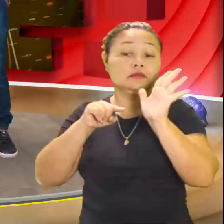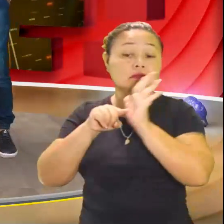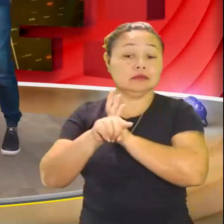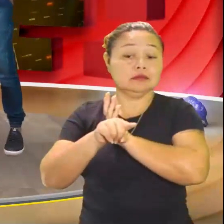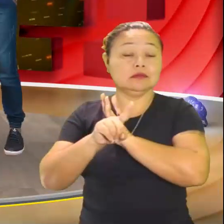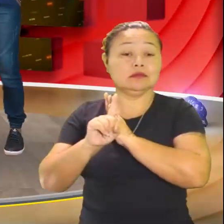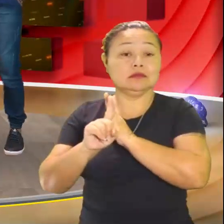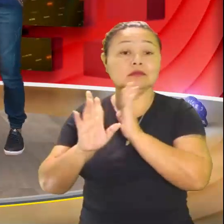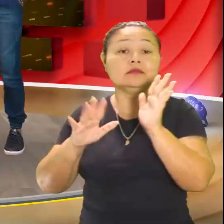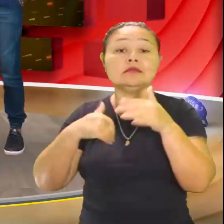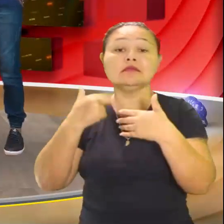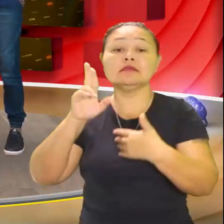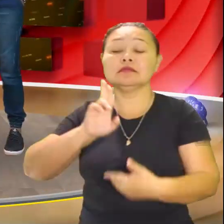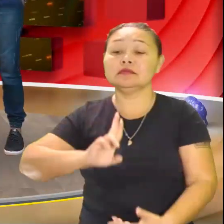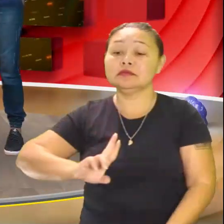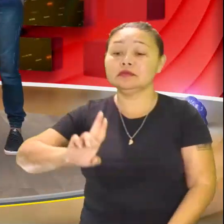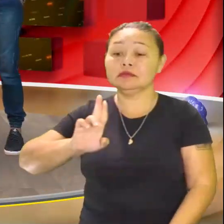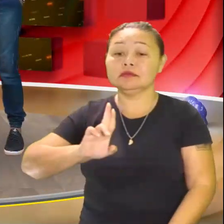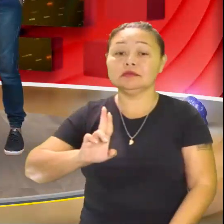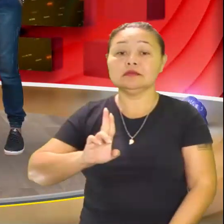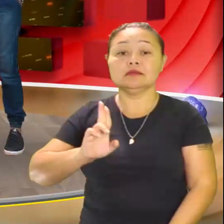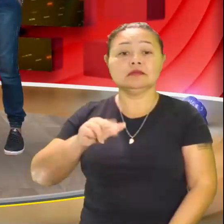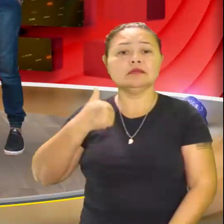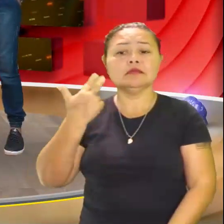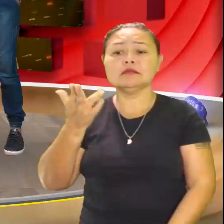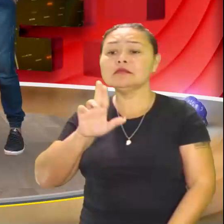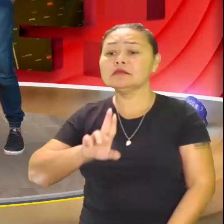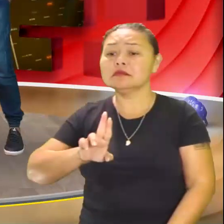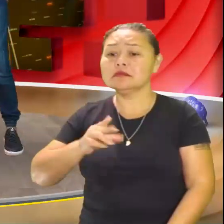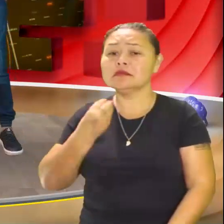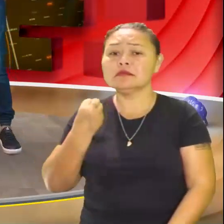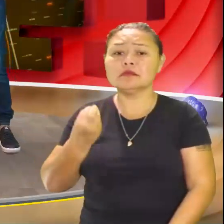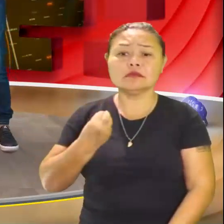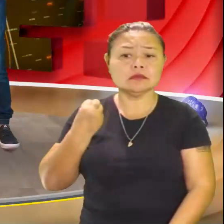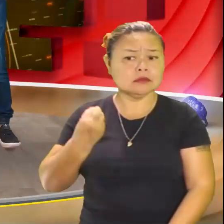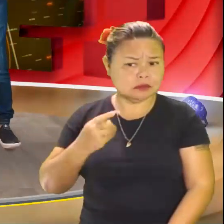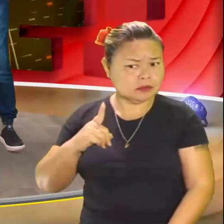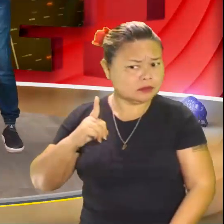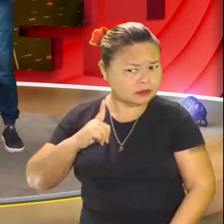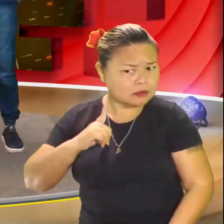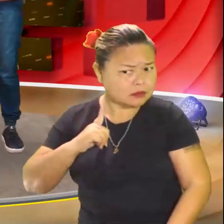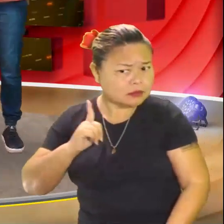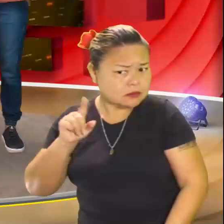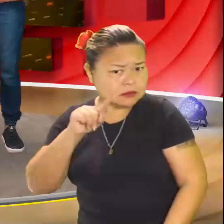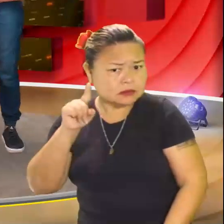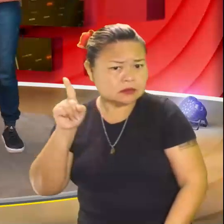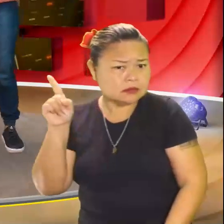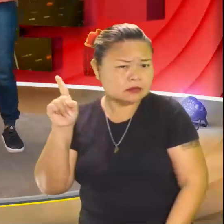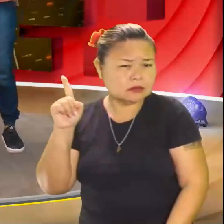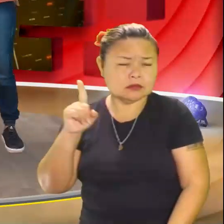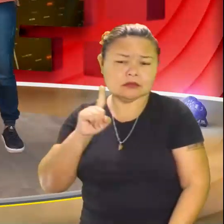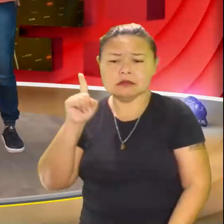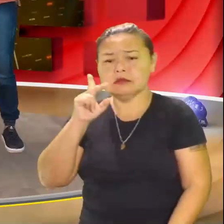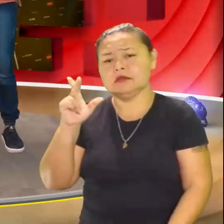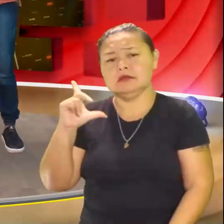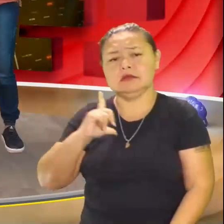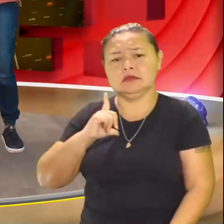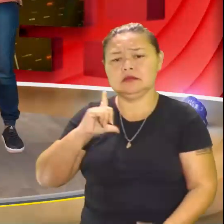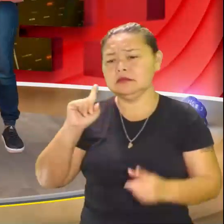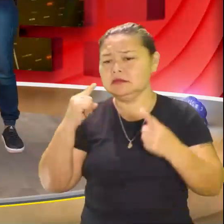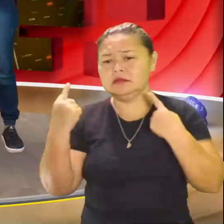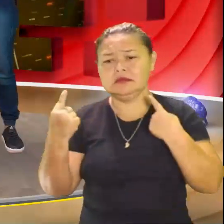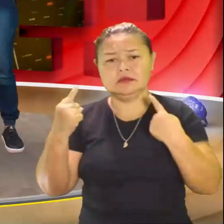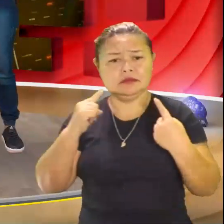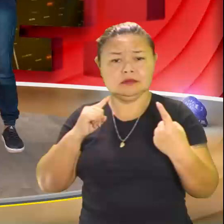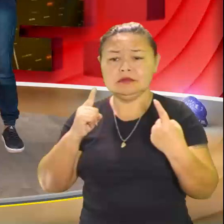que não quer calar, e as aplicações, né? Cadê as aplicações? Será que isso tem aplicação? Ah, eu gosto dessa bonequinha. A